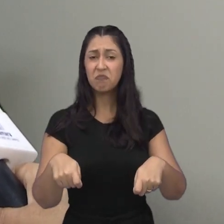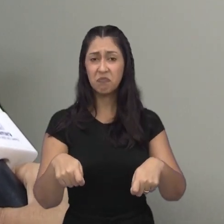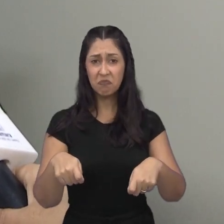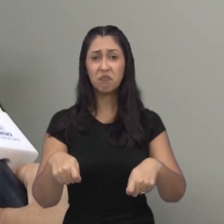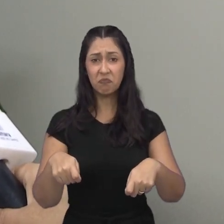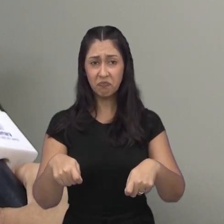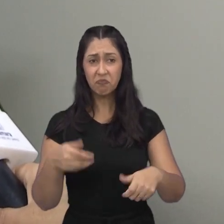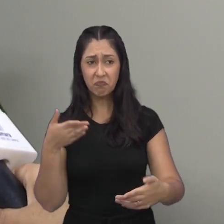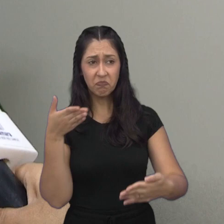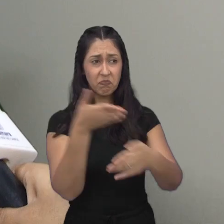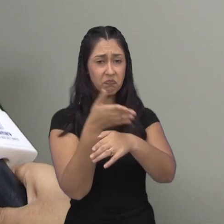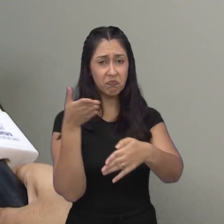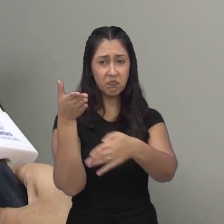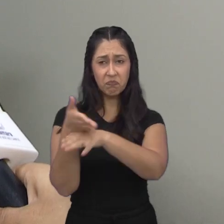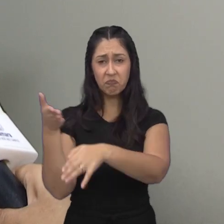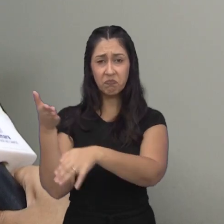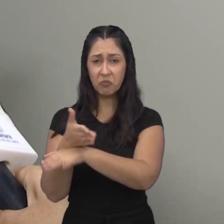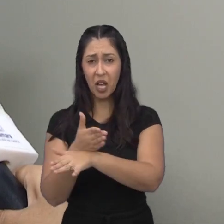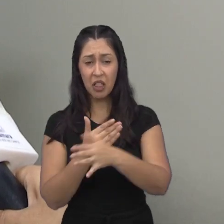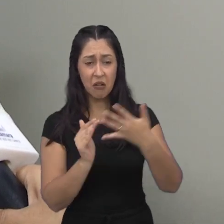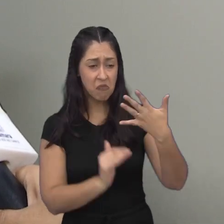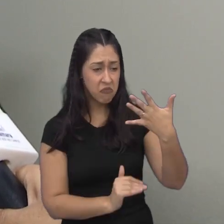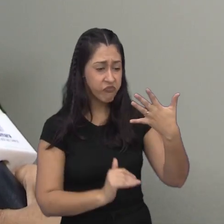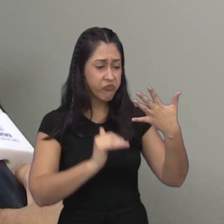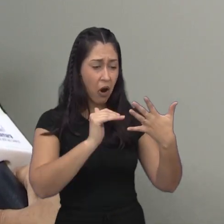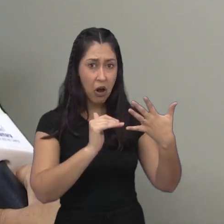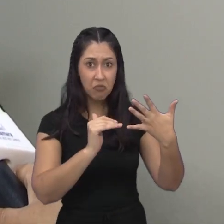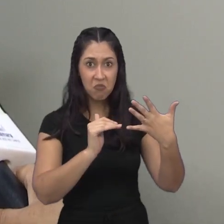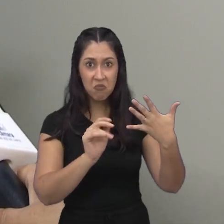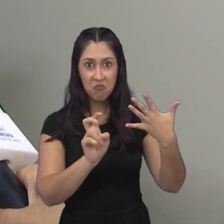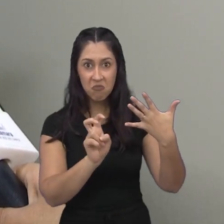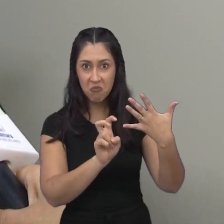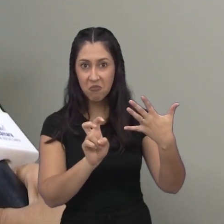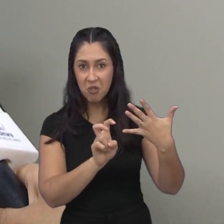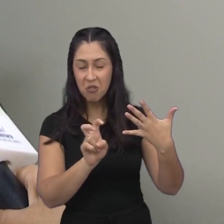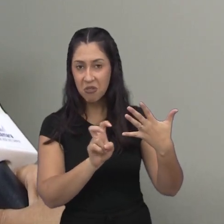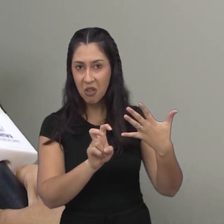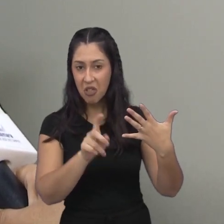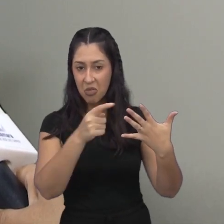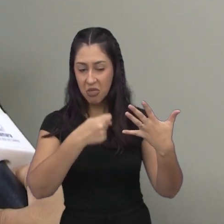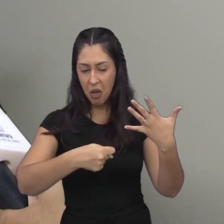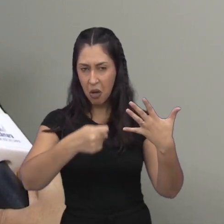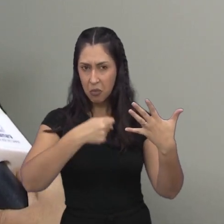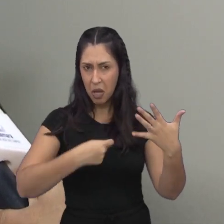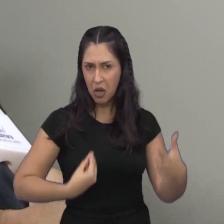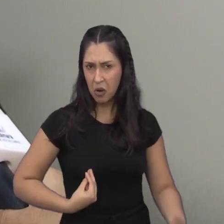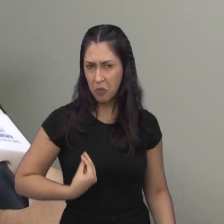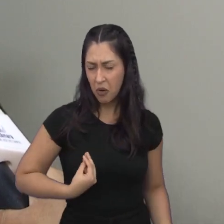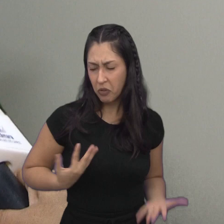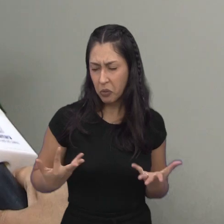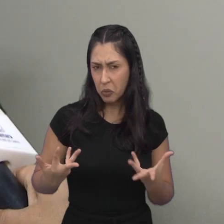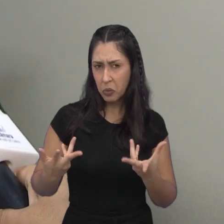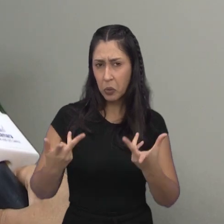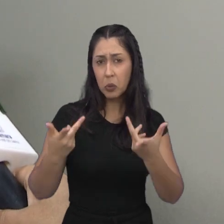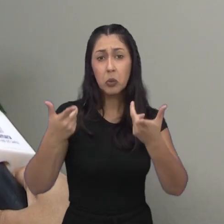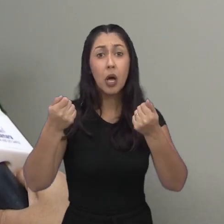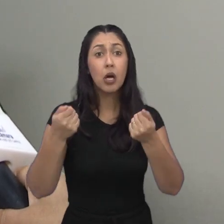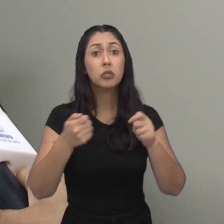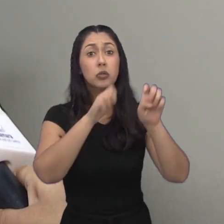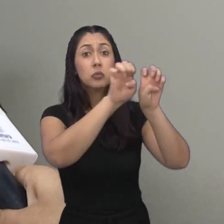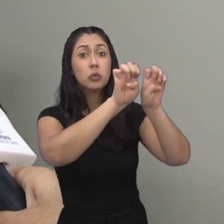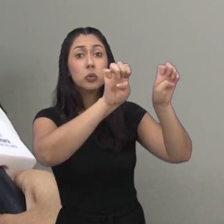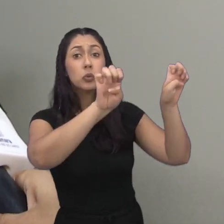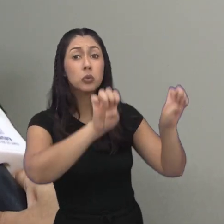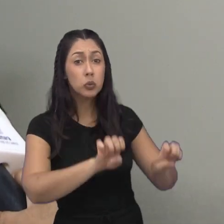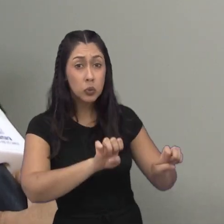de estar aí entre a quinta economia do mundo, né, com uma qualidade de vida, com uma